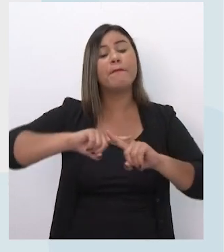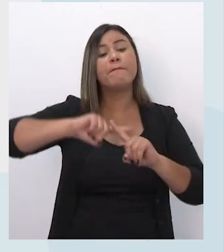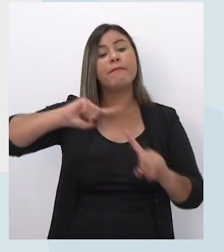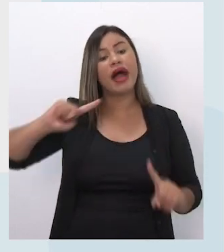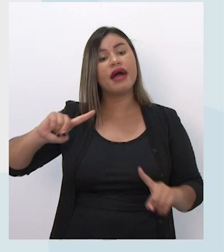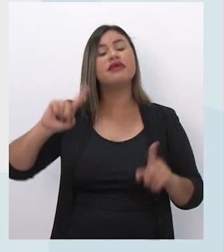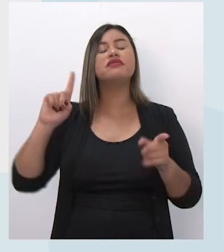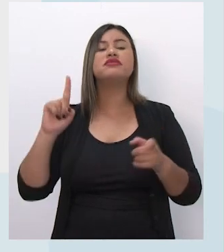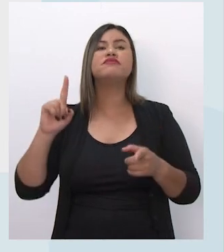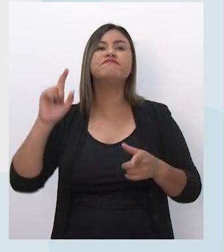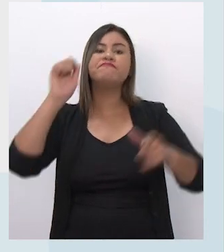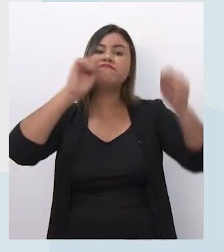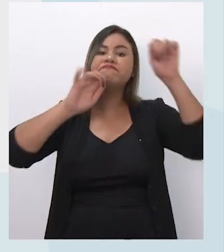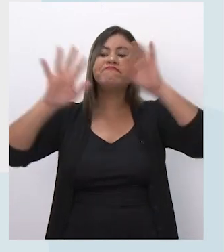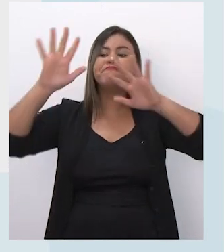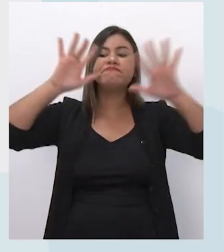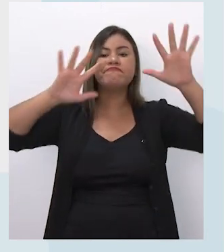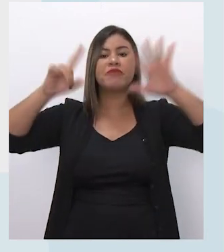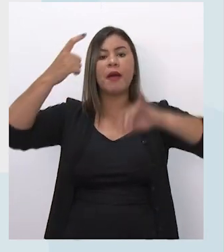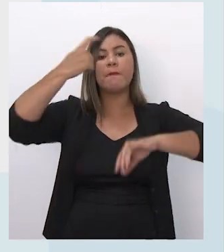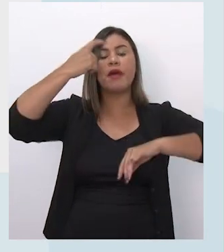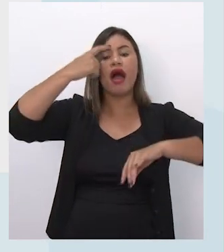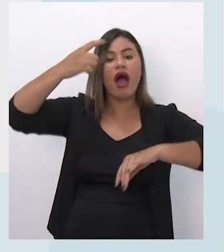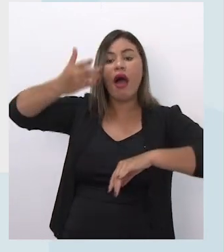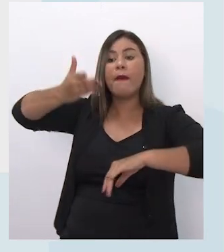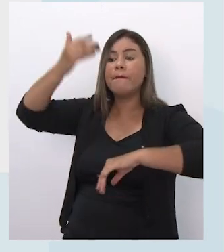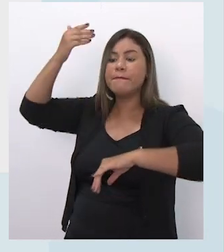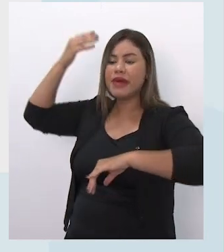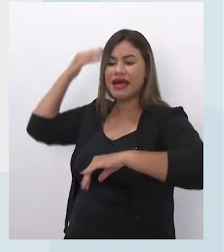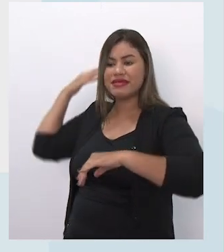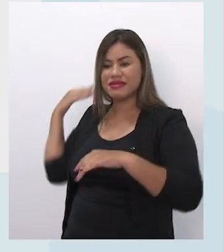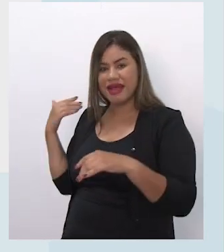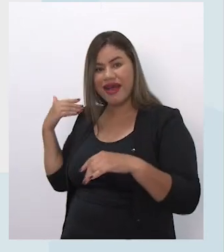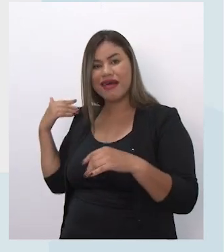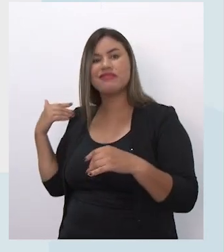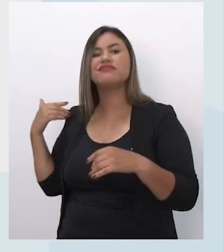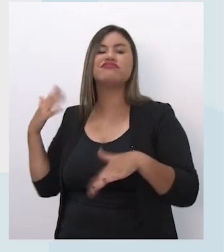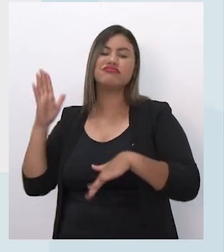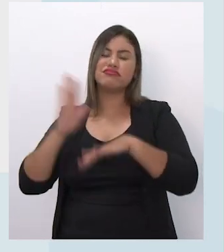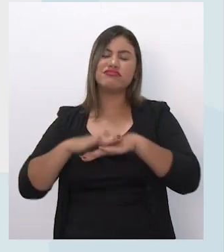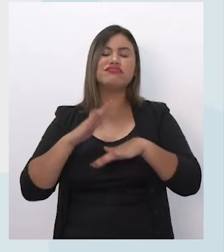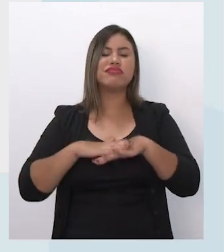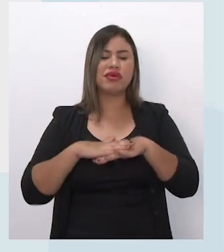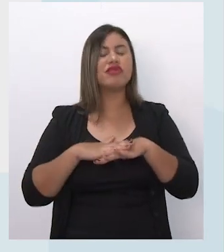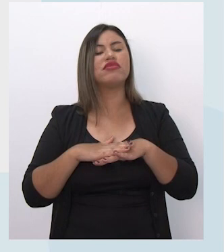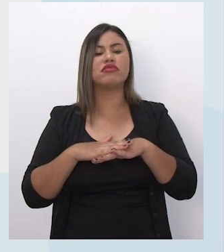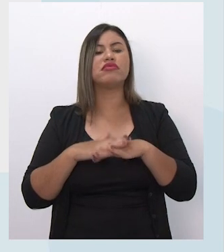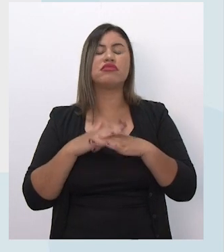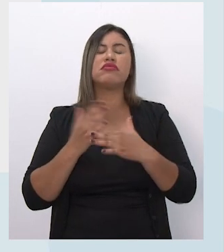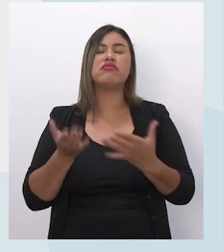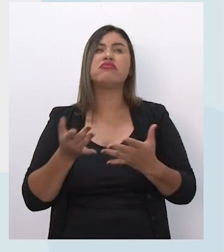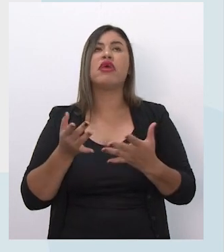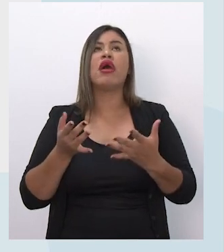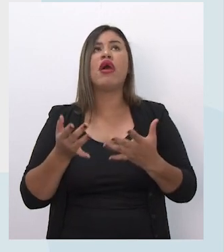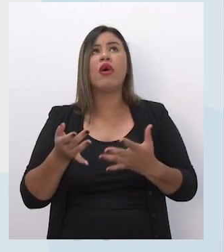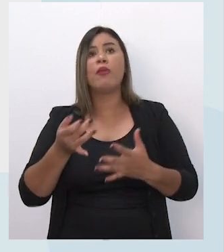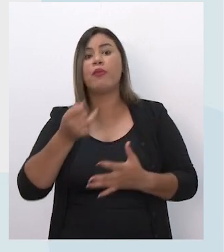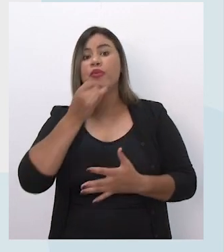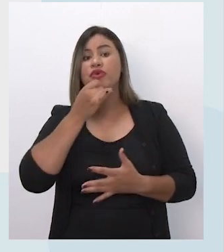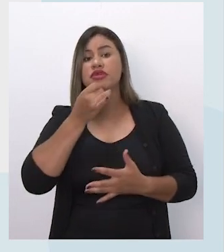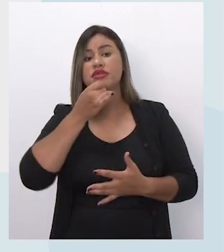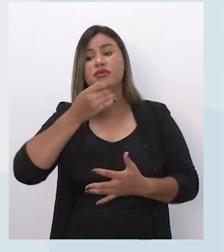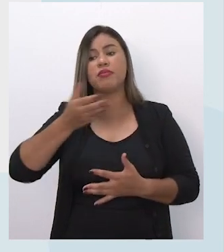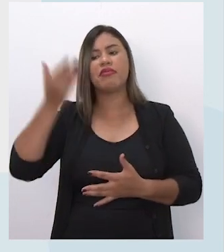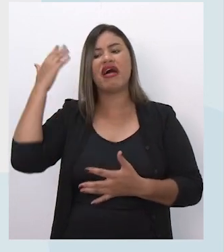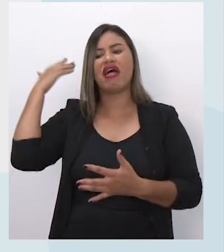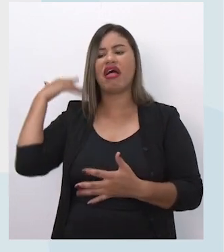também fazendo esse movimento ao passado, e esse passado é um passado prático, diferente, por exemplo, do passado pelo